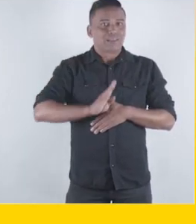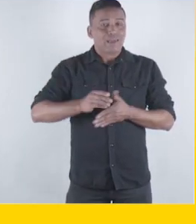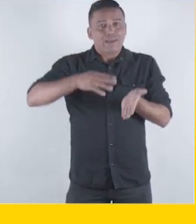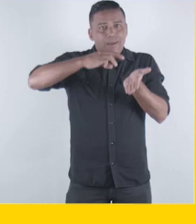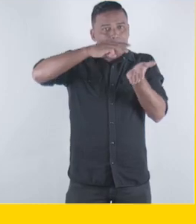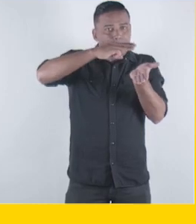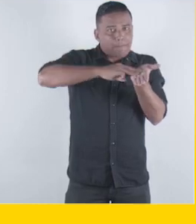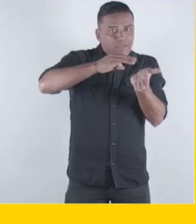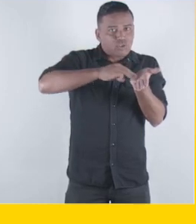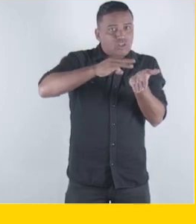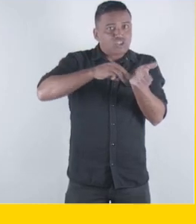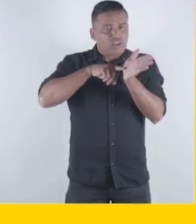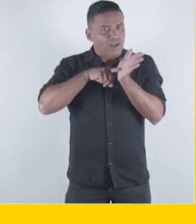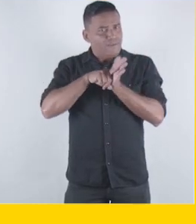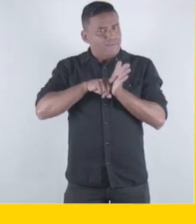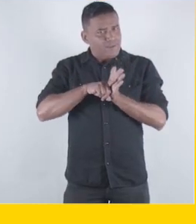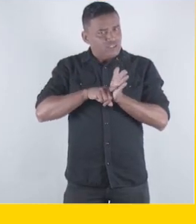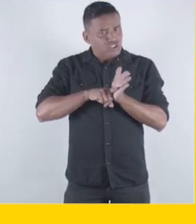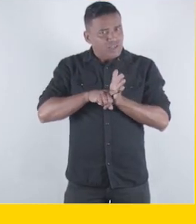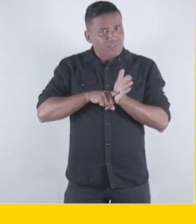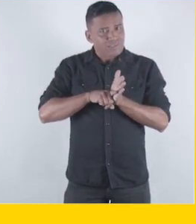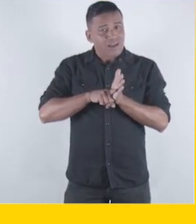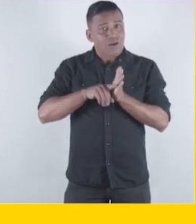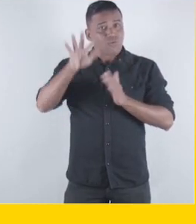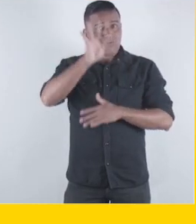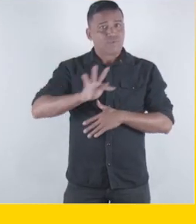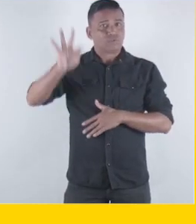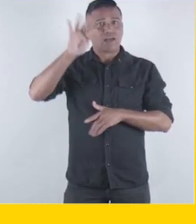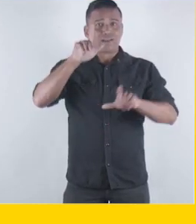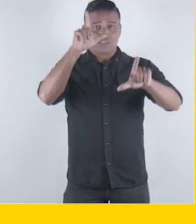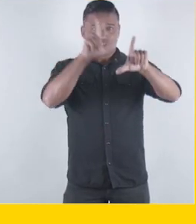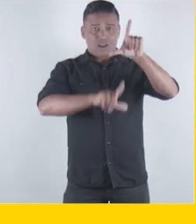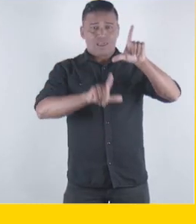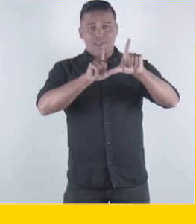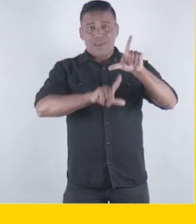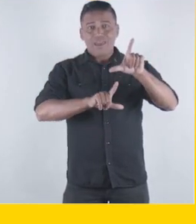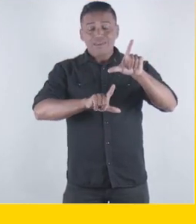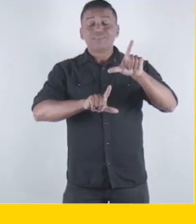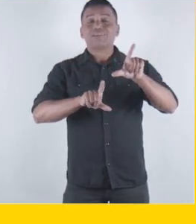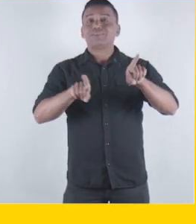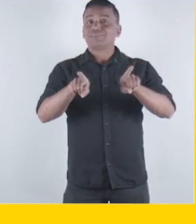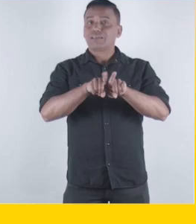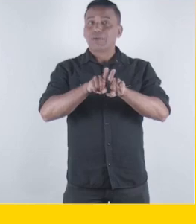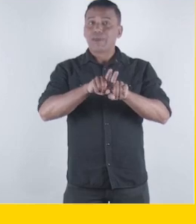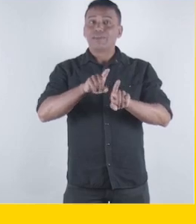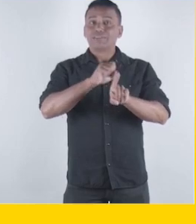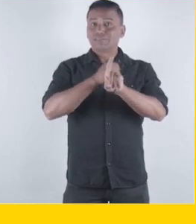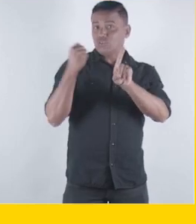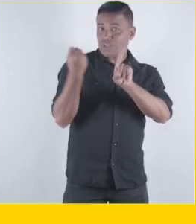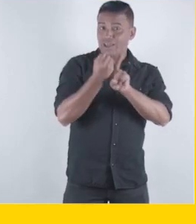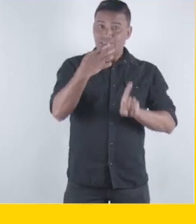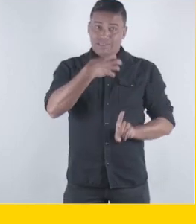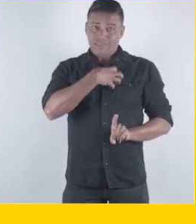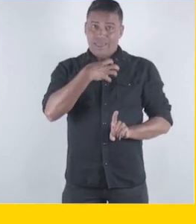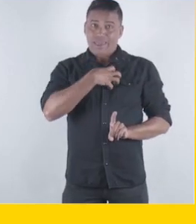metodologias de investigação na Faculdade de Letras e Ciências Sociais.